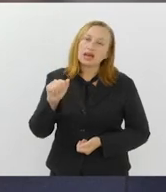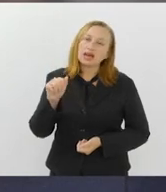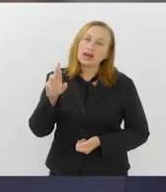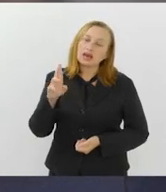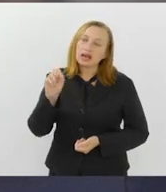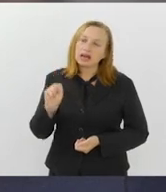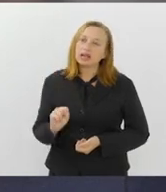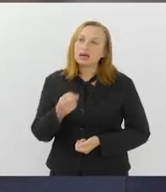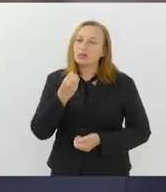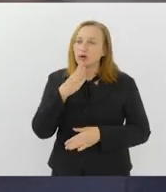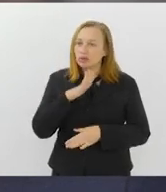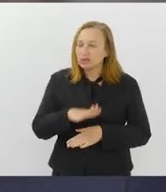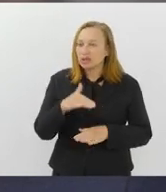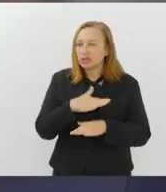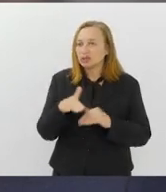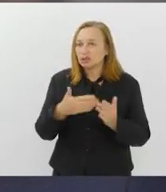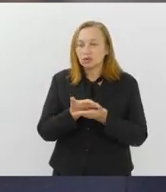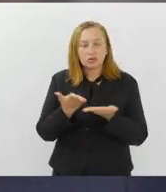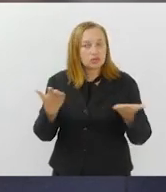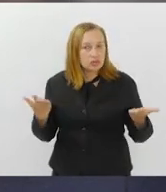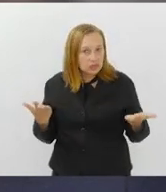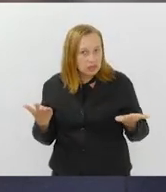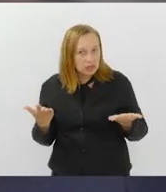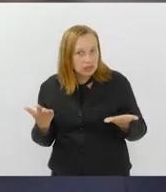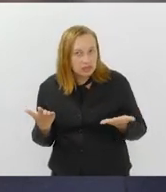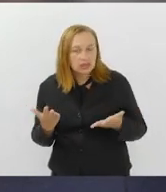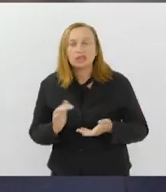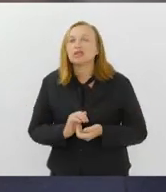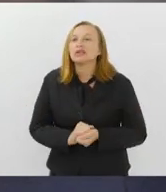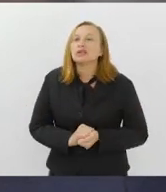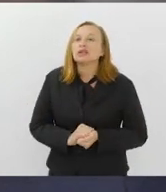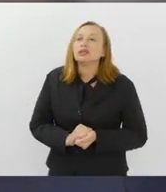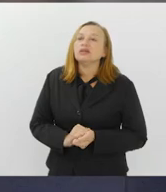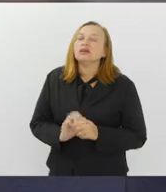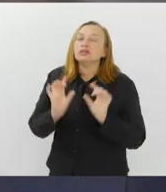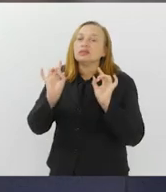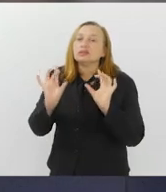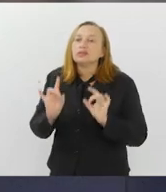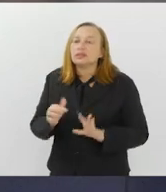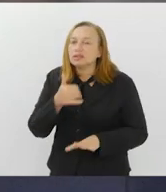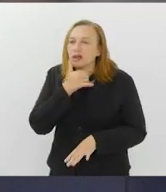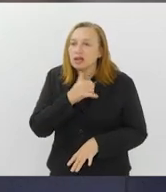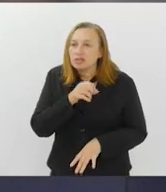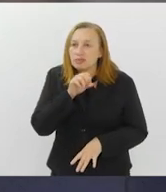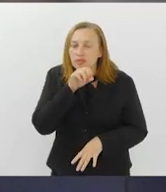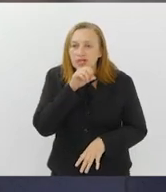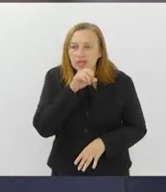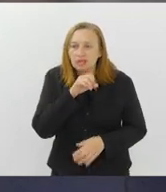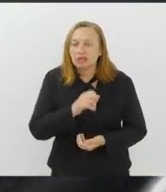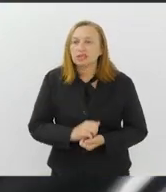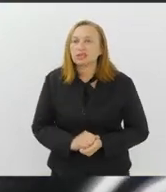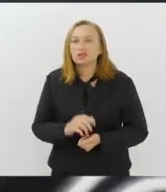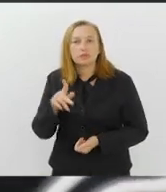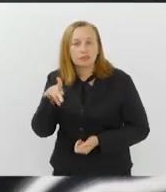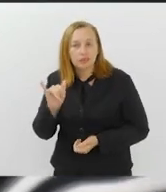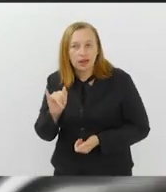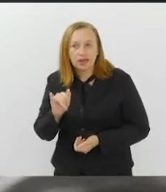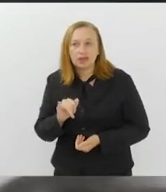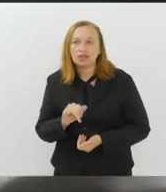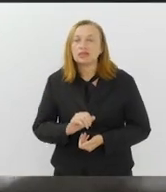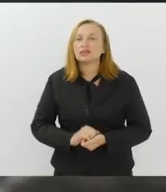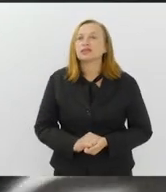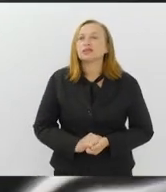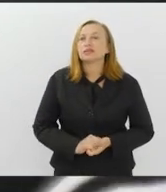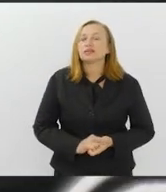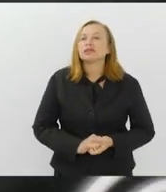Boa tarde a todos e todas presentes aqui, em especial as mães atípicas, né, os pais